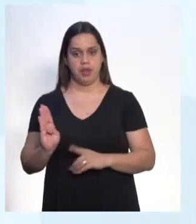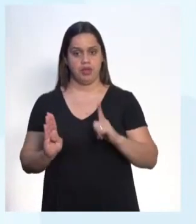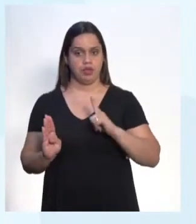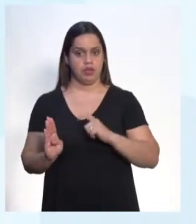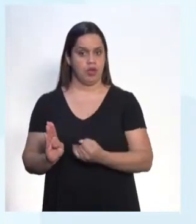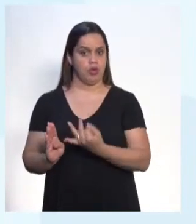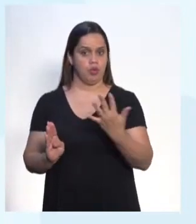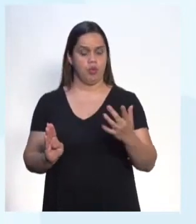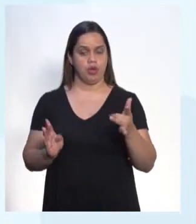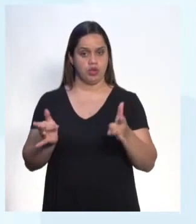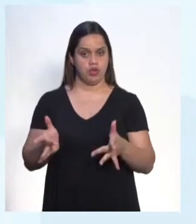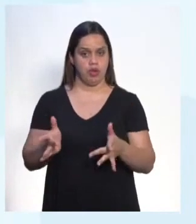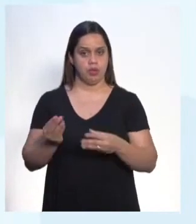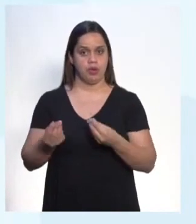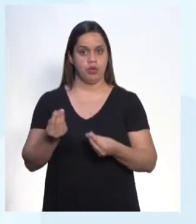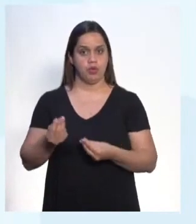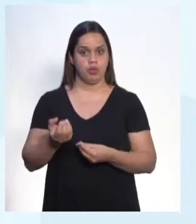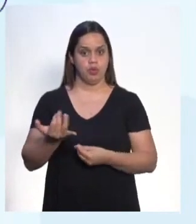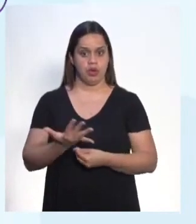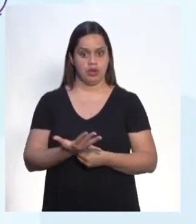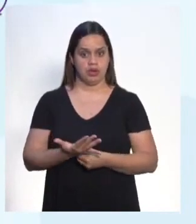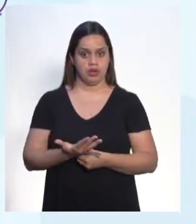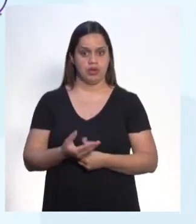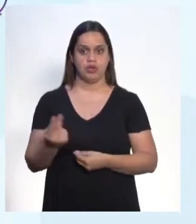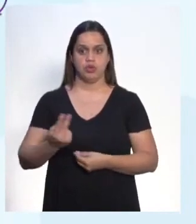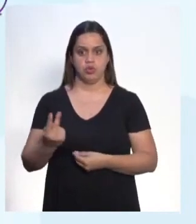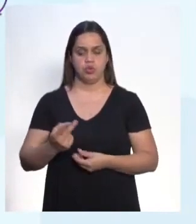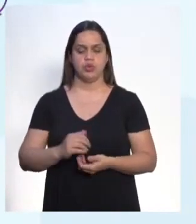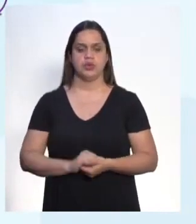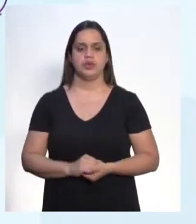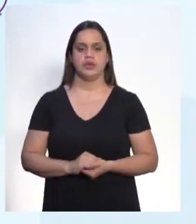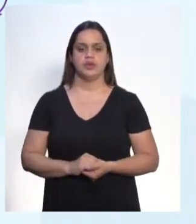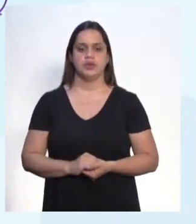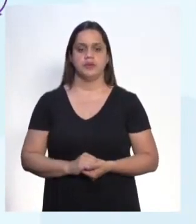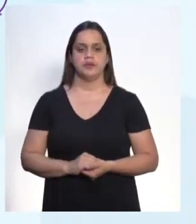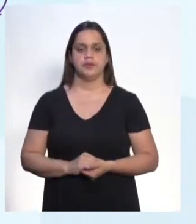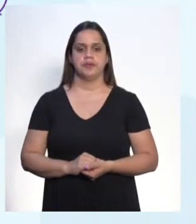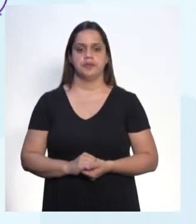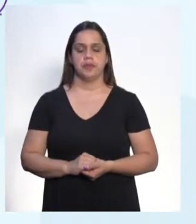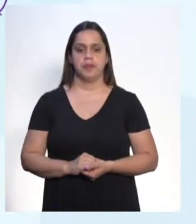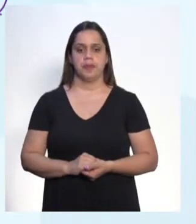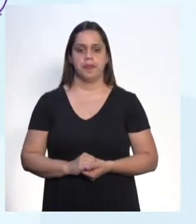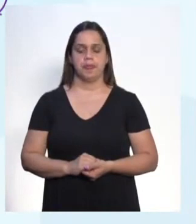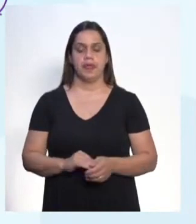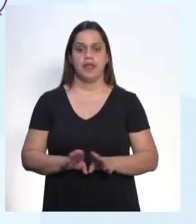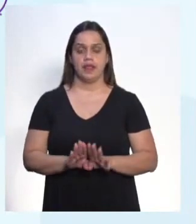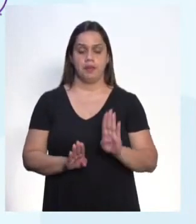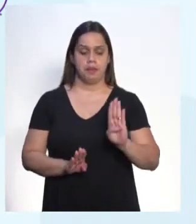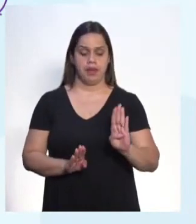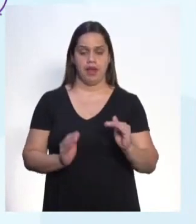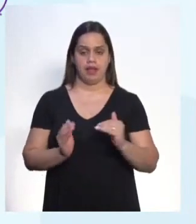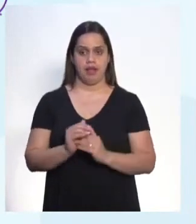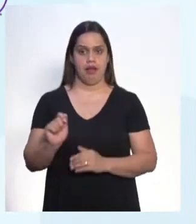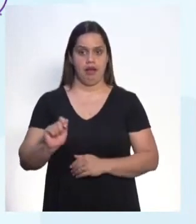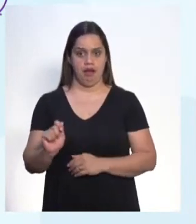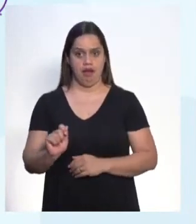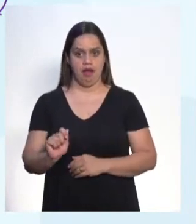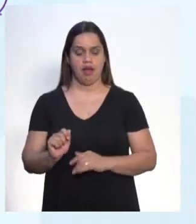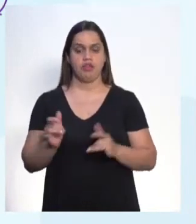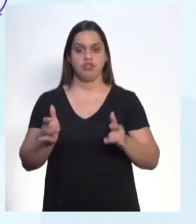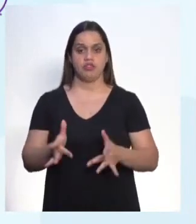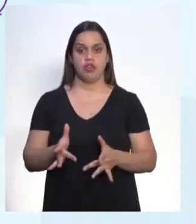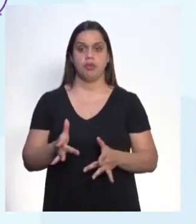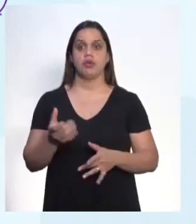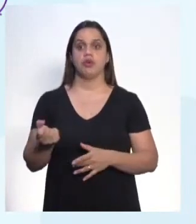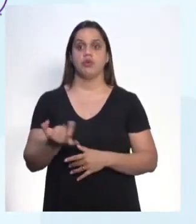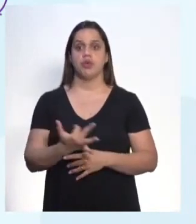opções sobraram? Apenas 2. E de B para A,